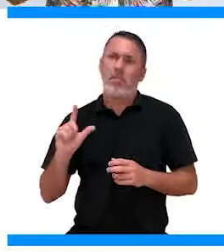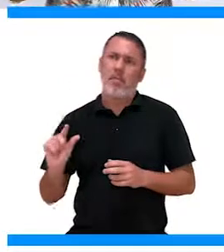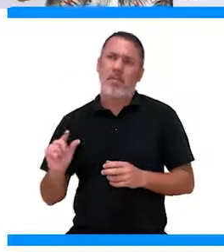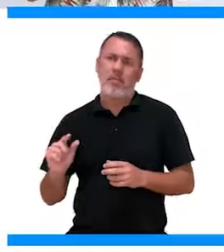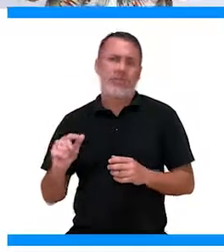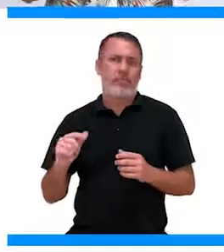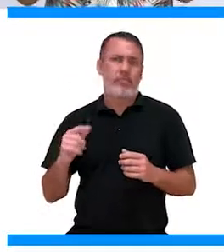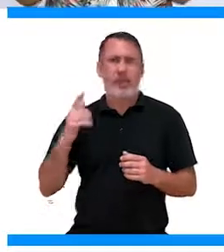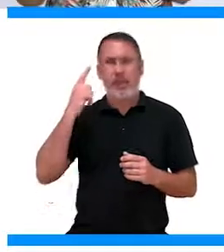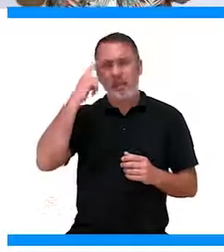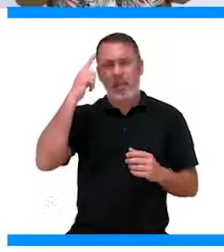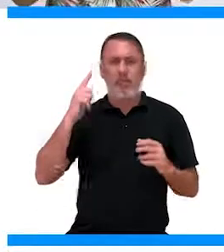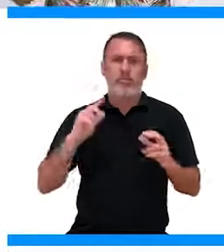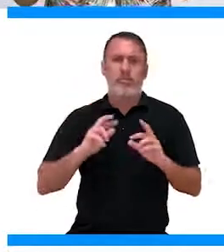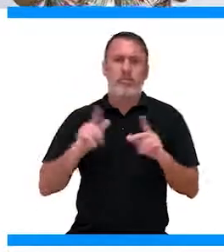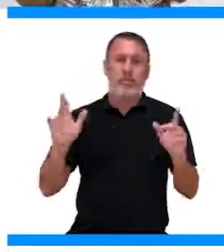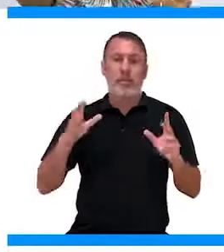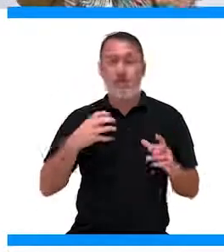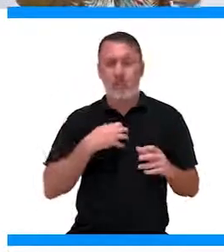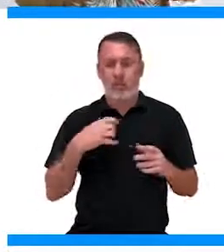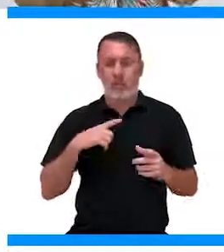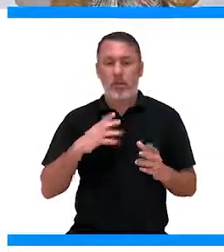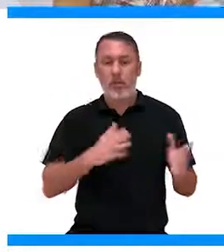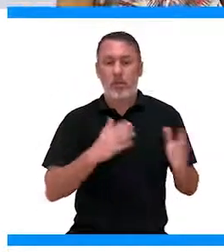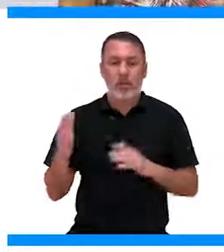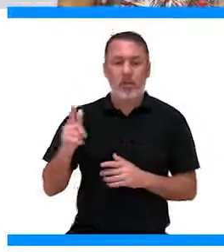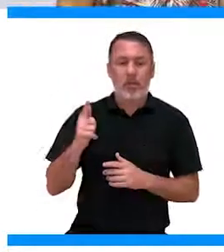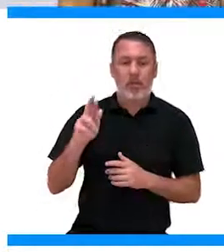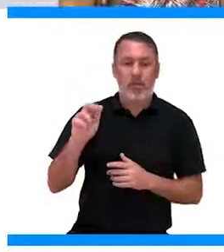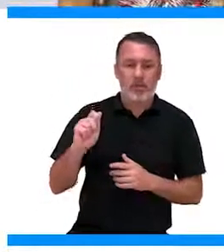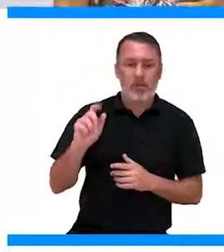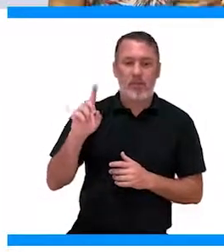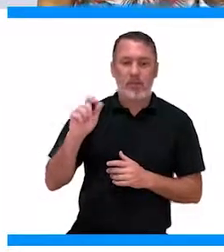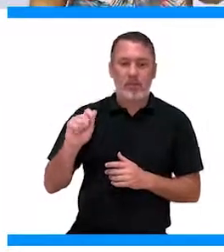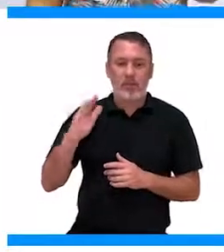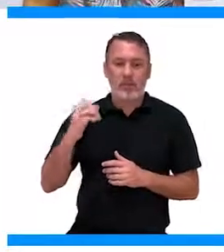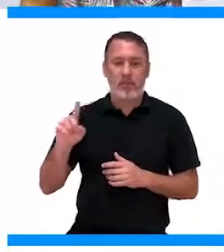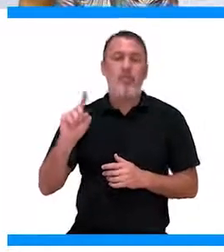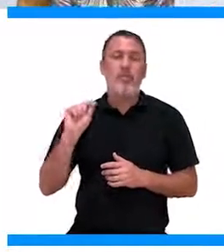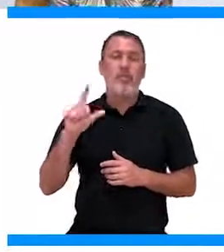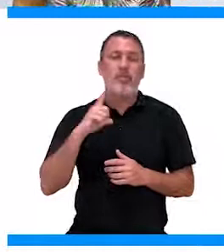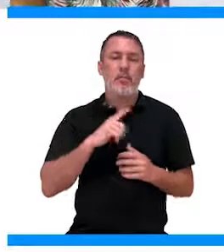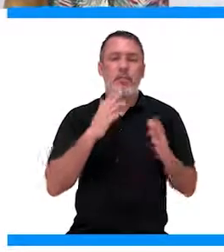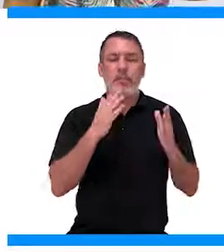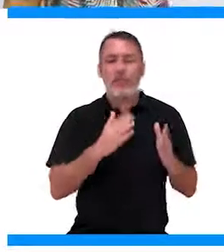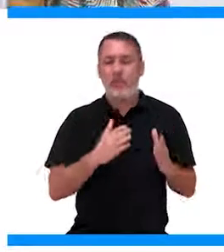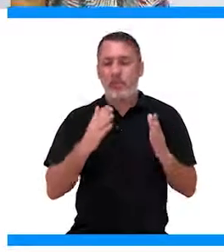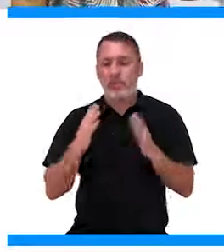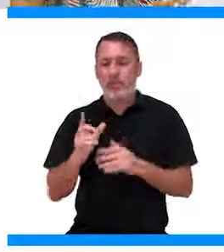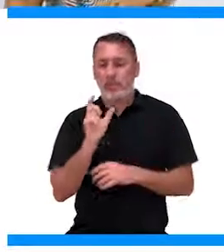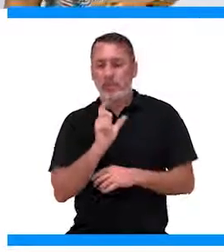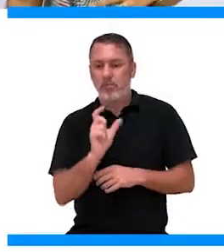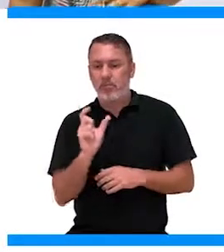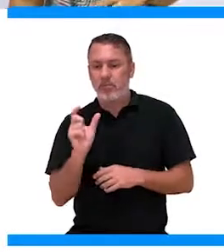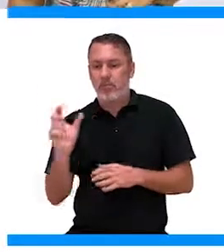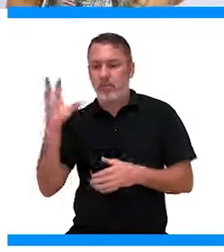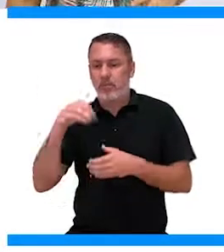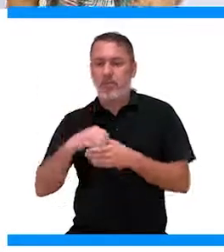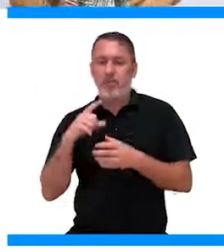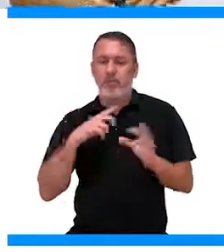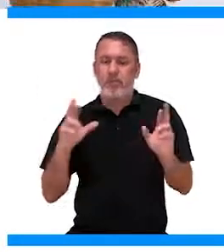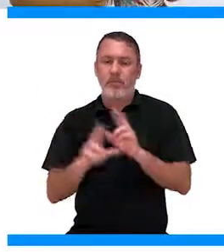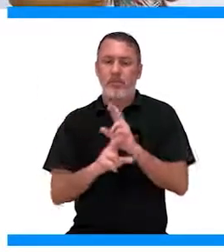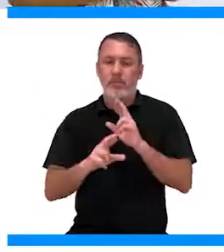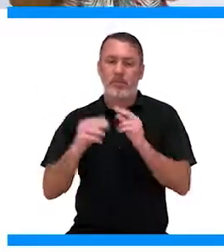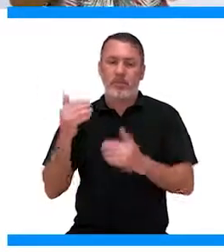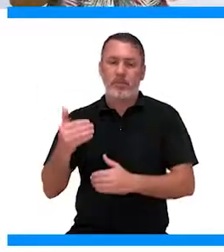Então, são ideias inconciliáveis, mas que fazem sentido. A gradação é quando a gente cria uma sequência de palavras ou expressões estabelecendo